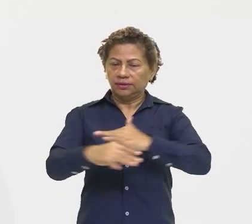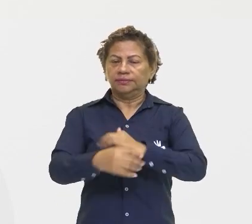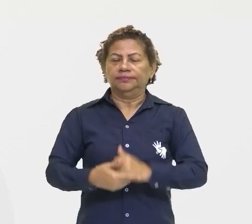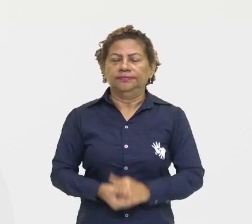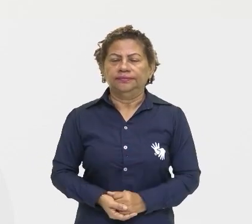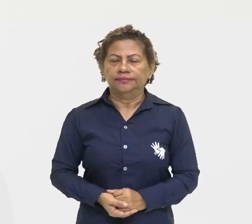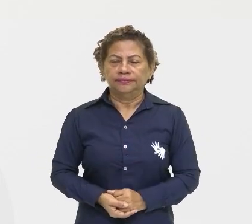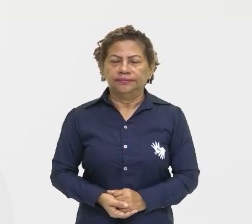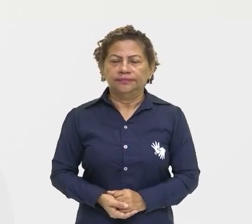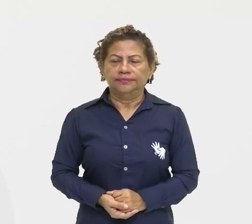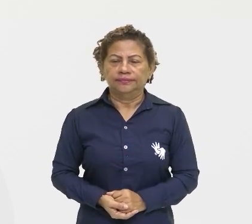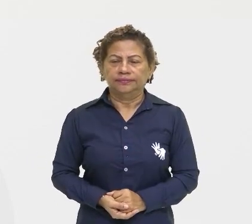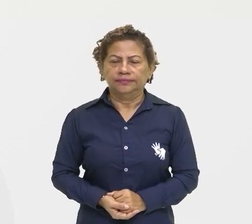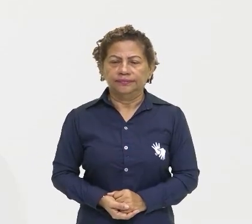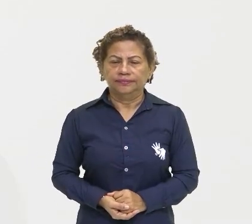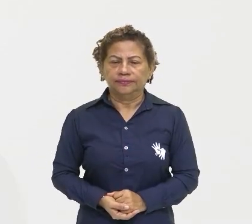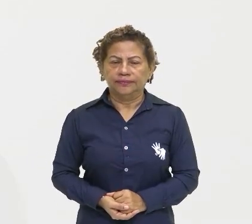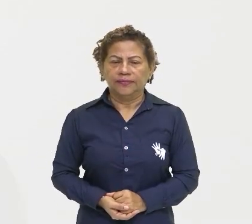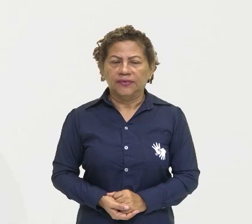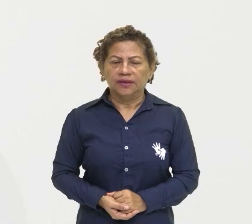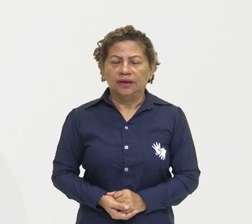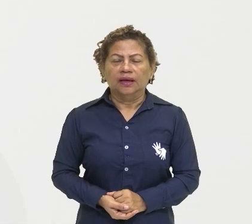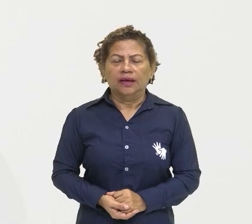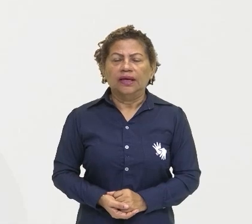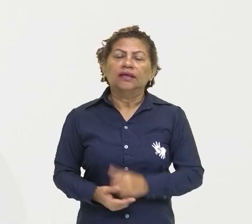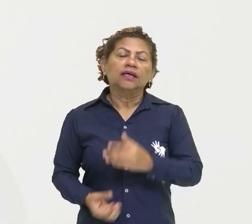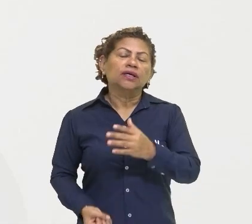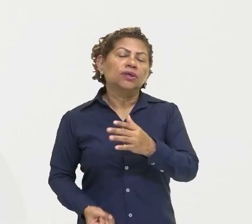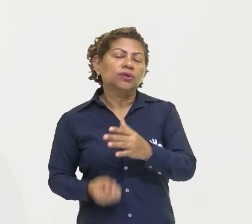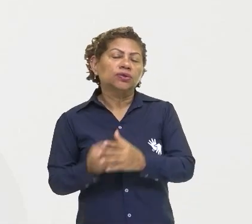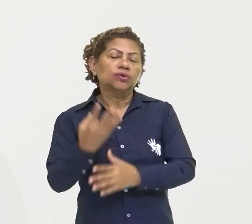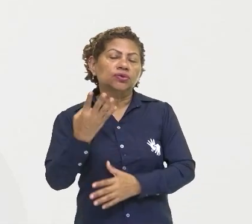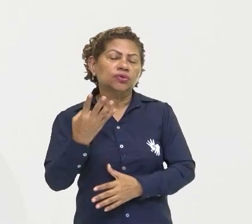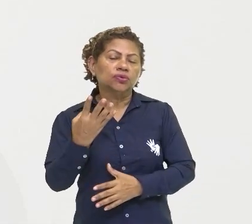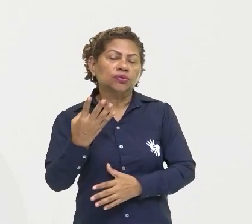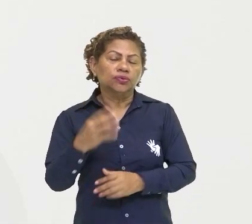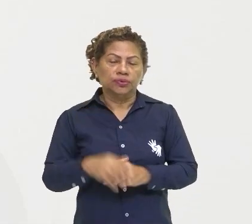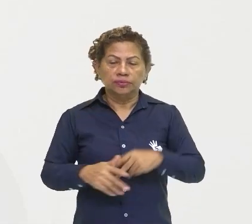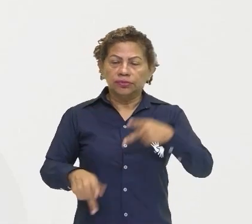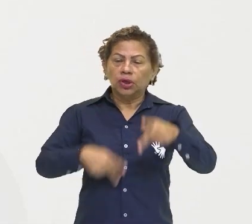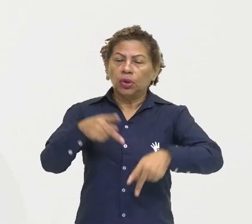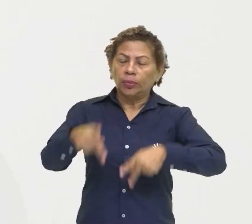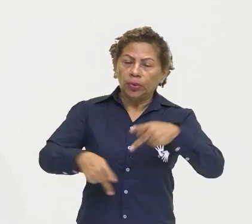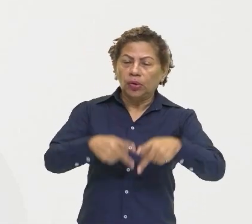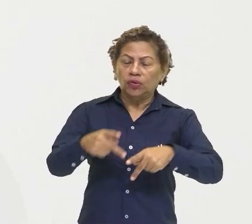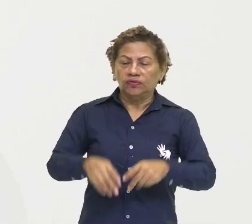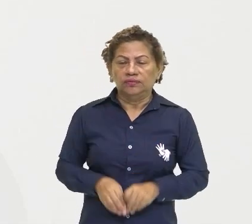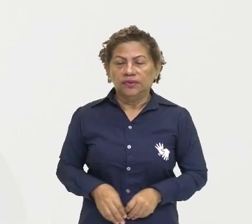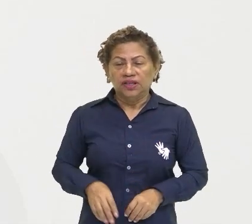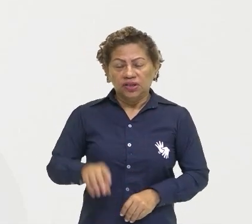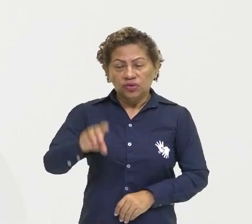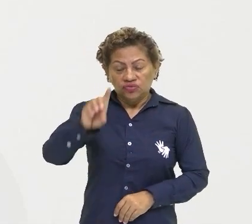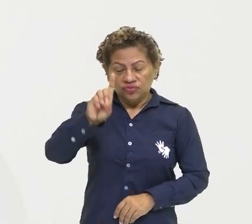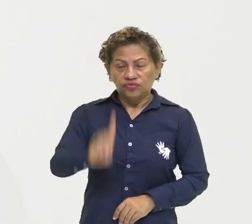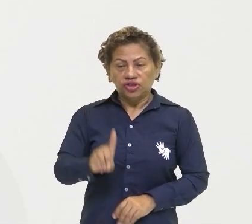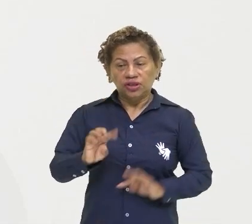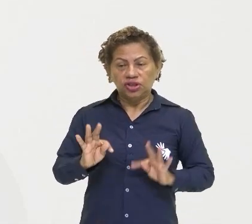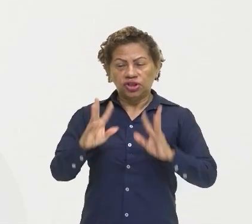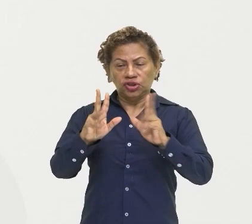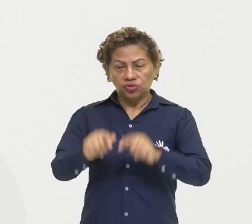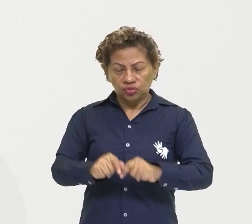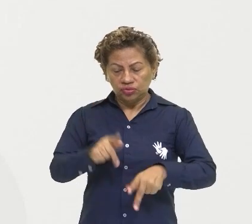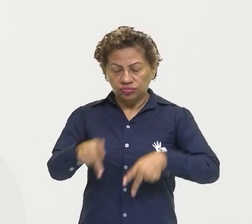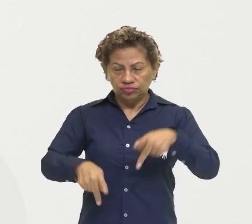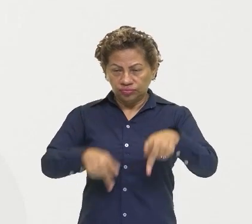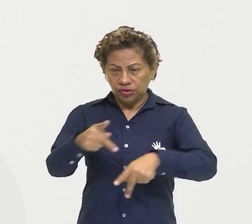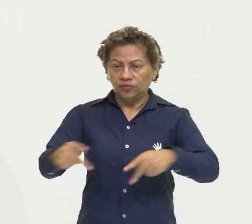cidadãos à cidade, tá bom? Se apresentaram com mais força a partir da elaboração da Constituição de 88, que é o